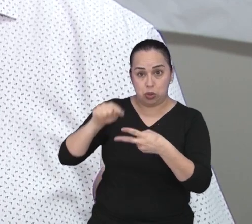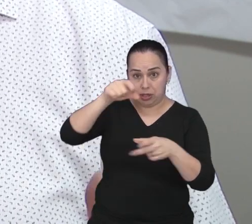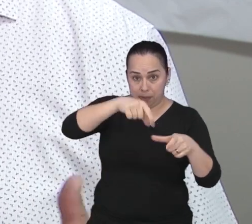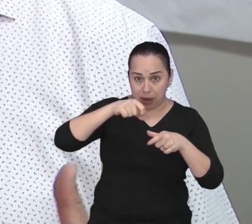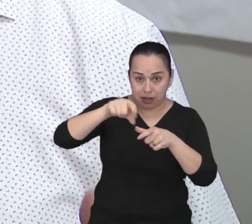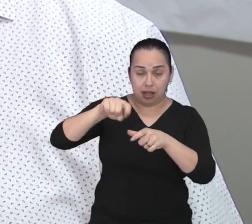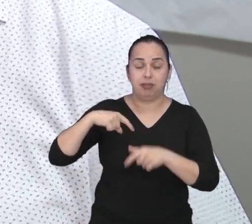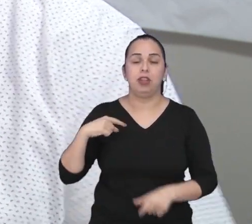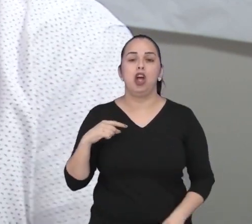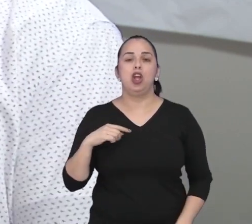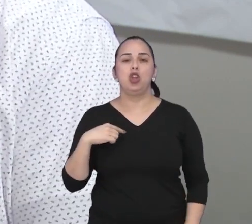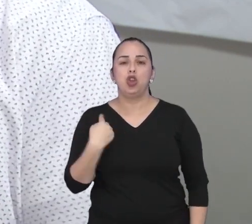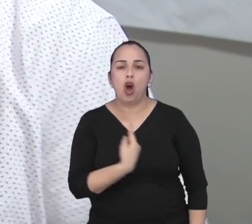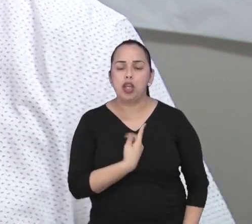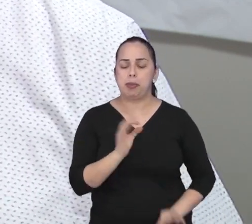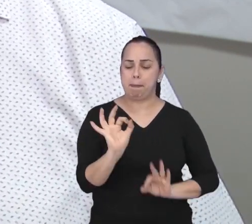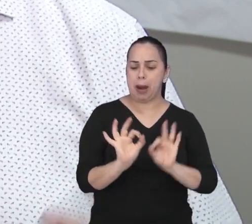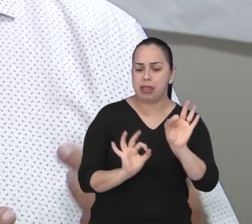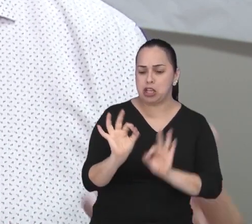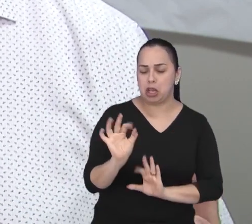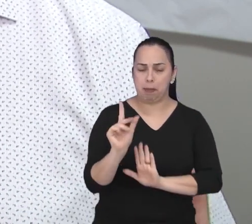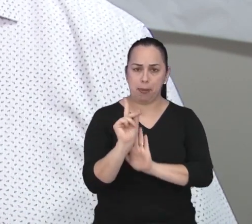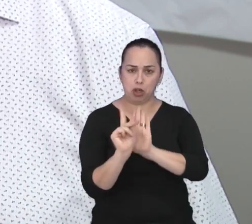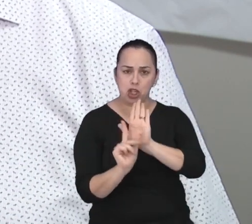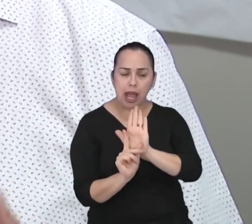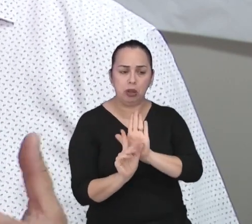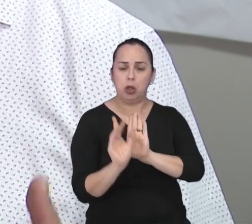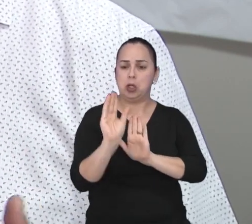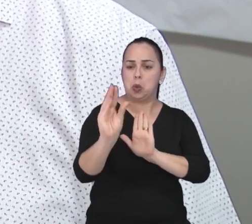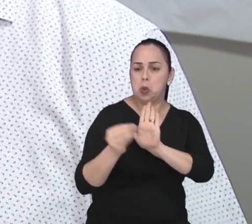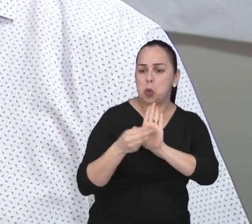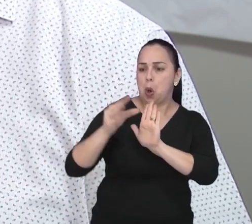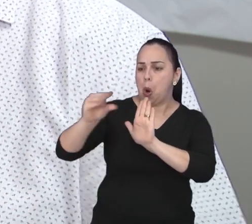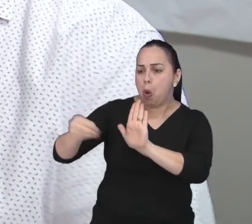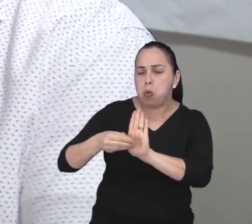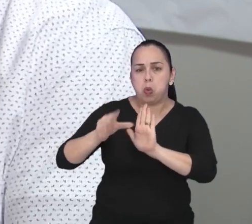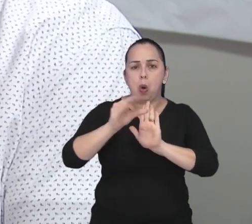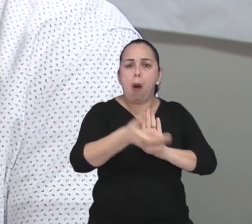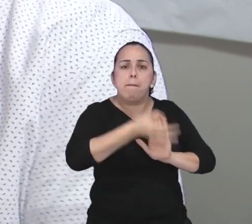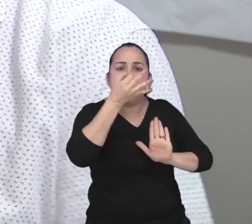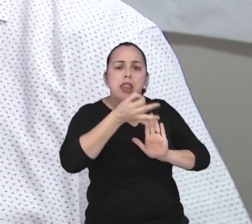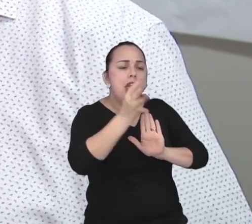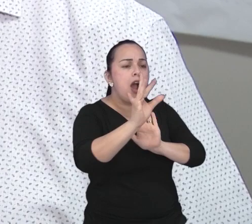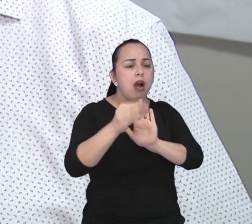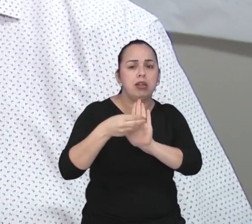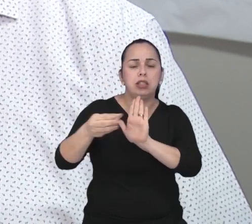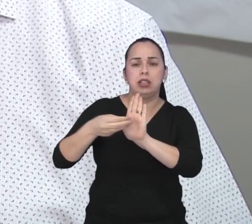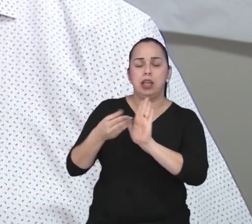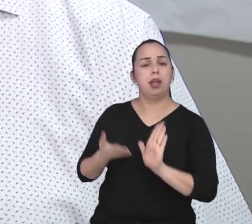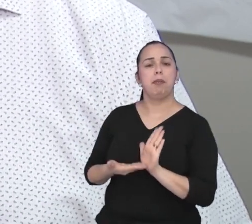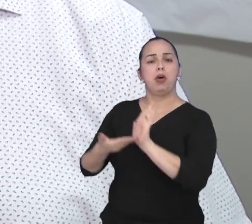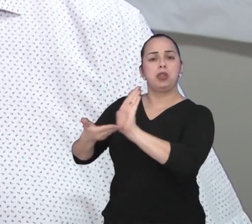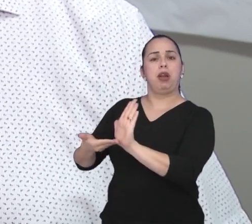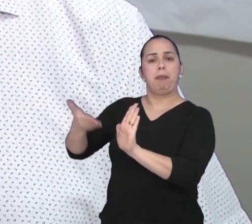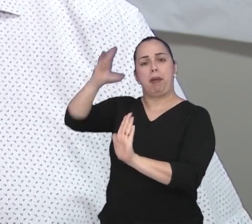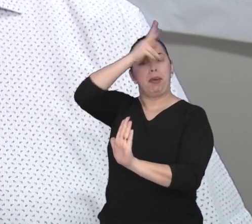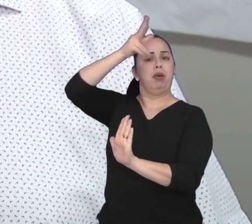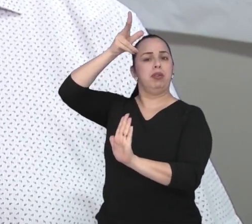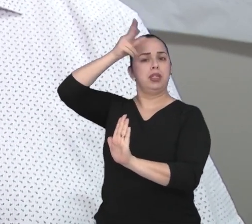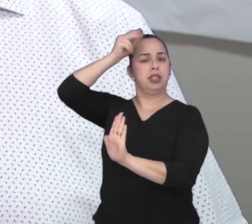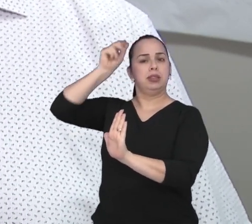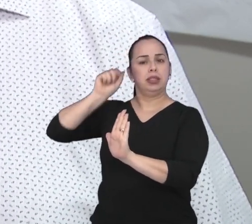a gente vem construindo junto à população, a outra cidade, tivemos essa ideia e colocamos esse projeto para que o poder